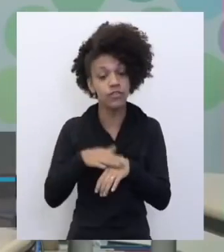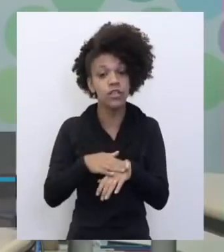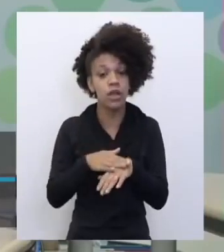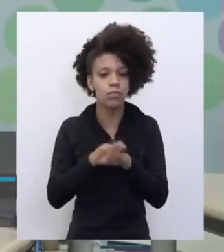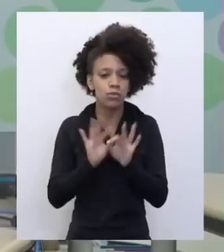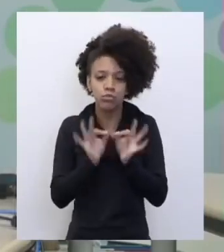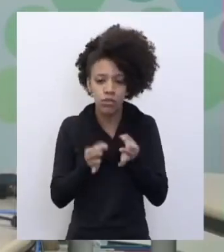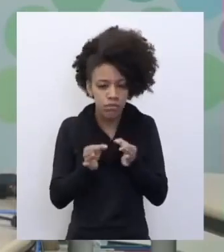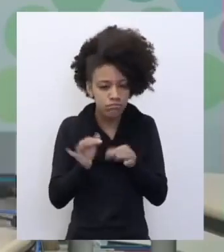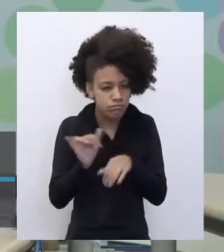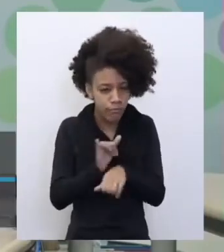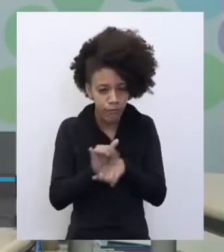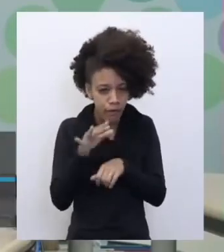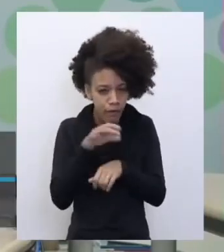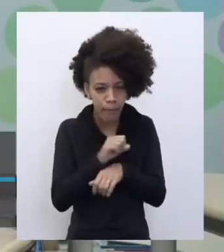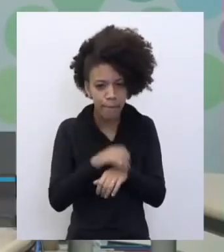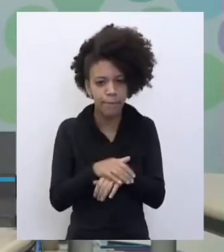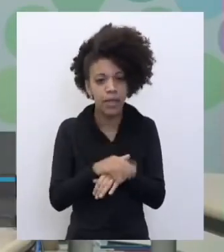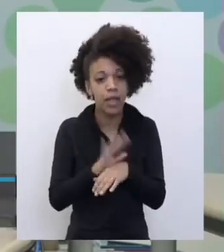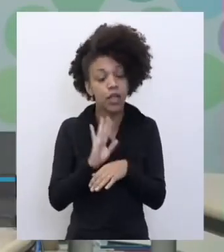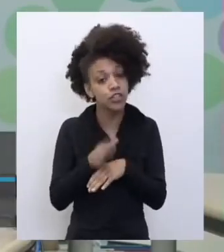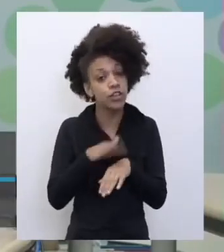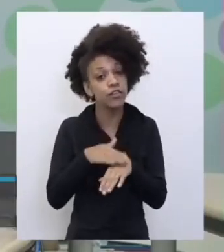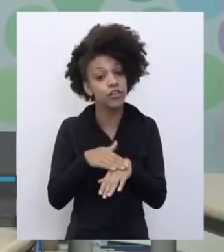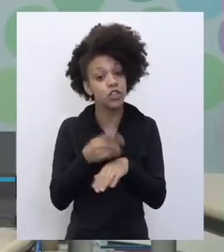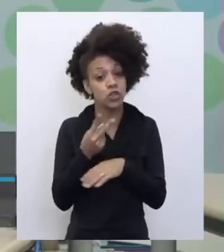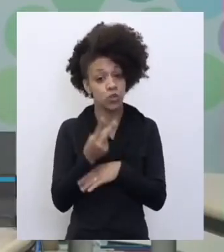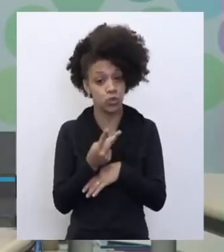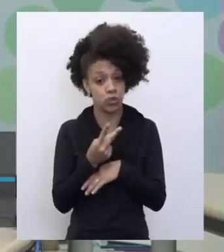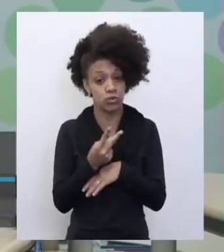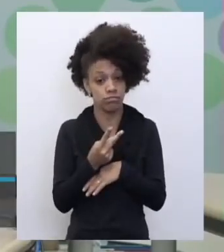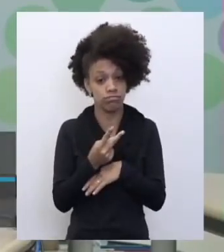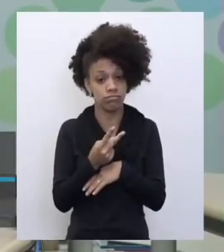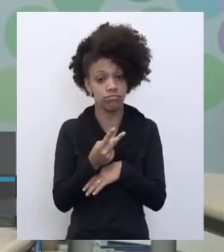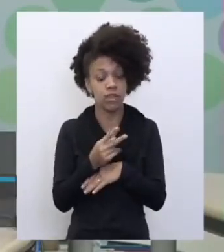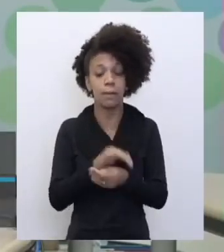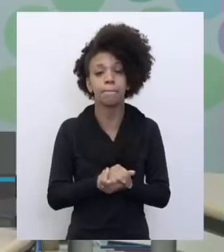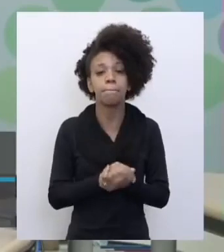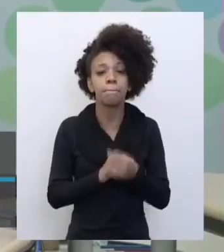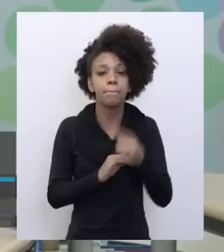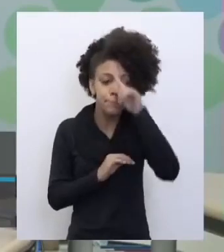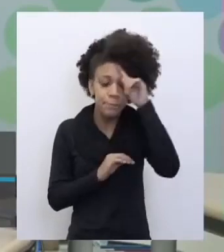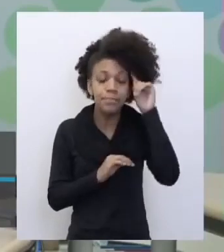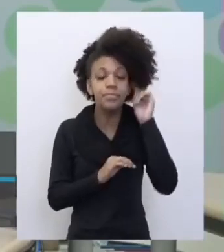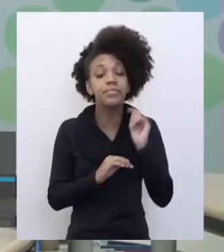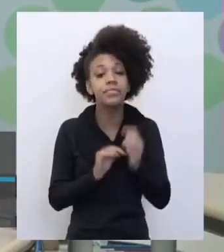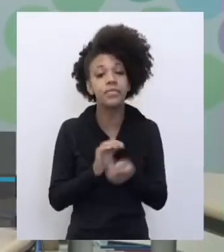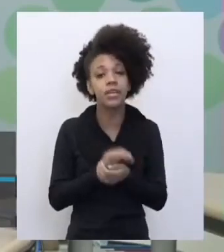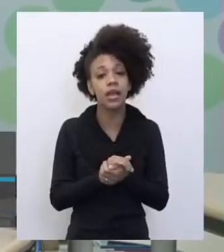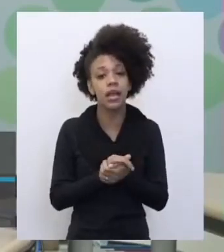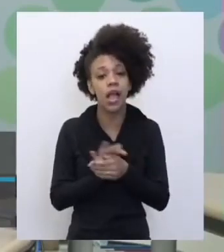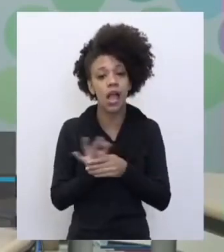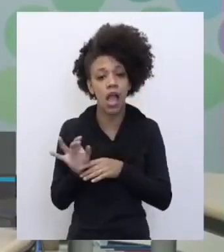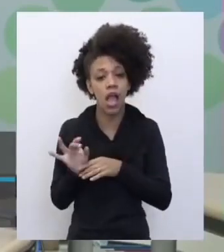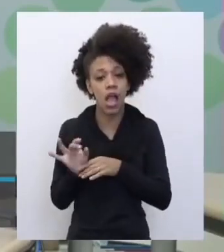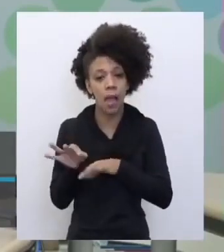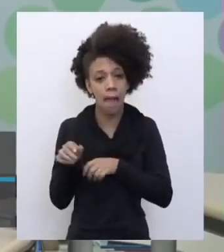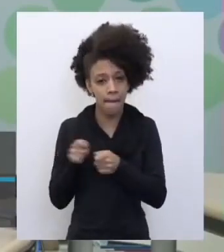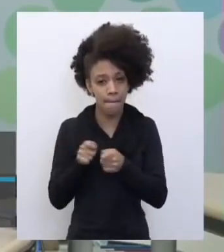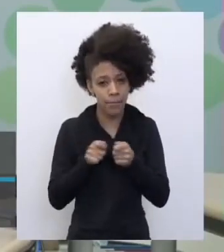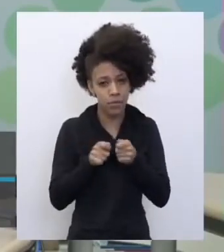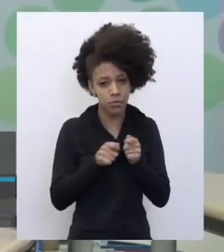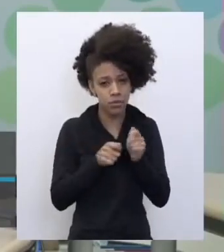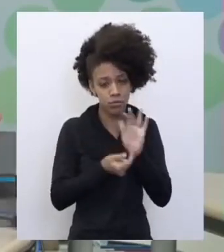Então a gente já fez de dois ao mesmo tempo aqui. Próximo, a gente vai falar sobre manipulação de figuras.